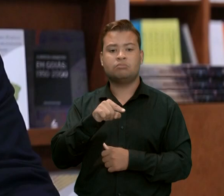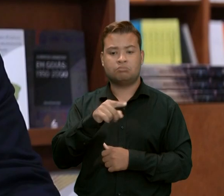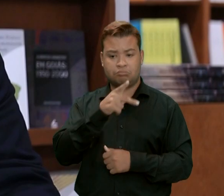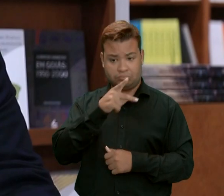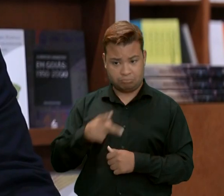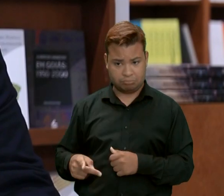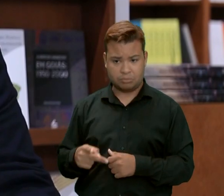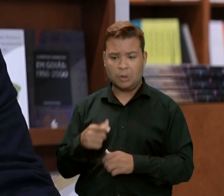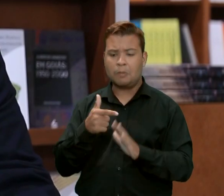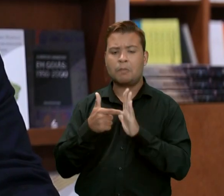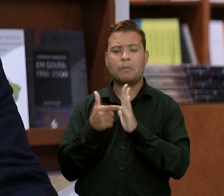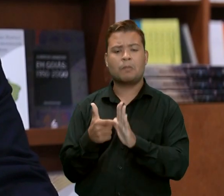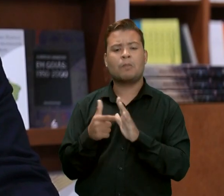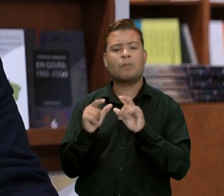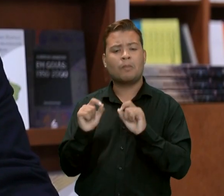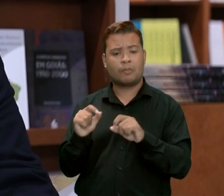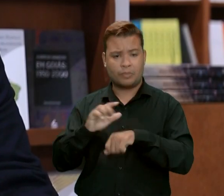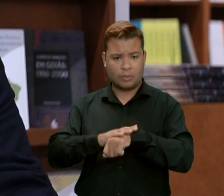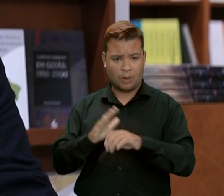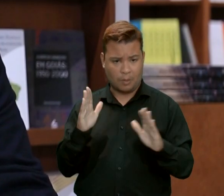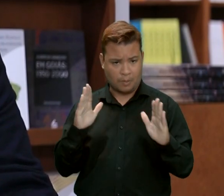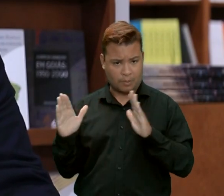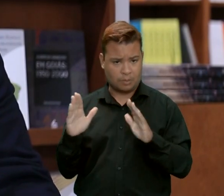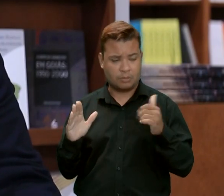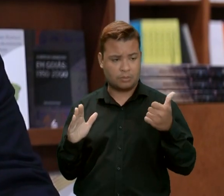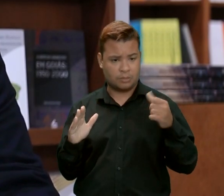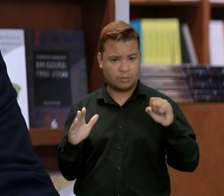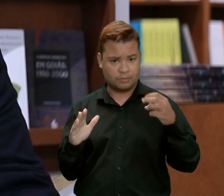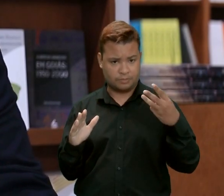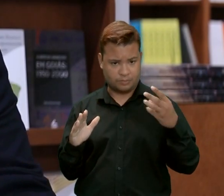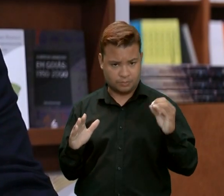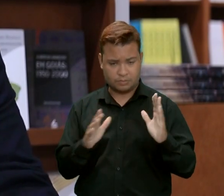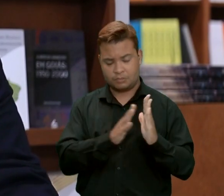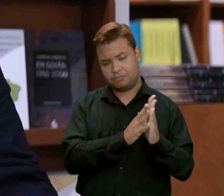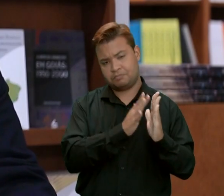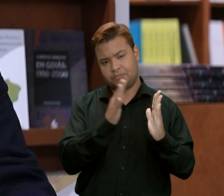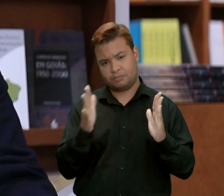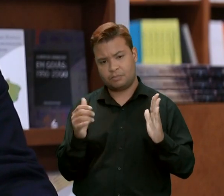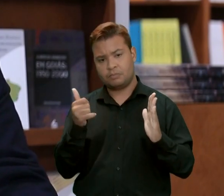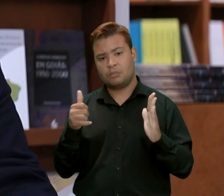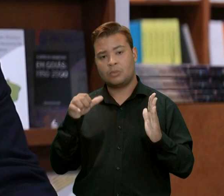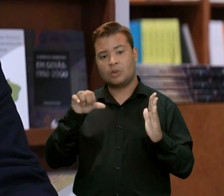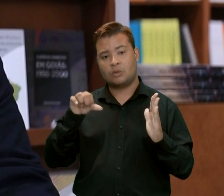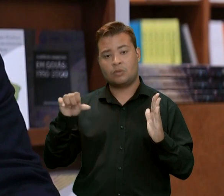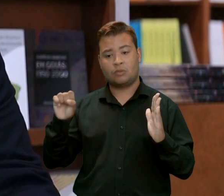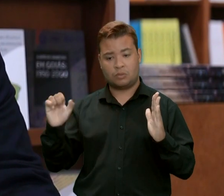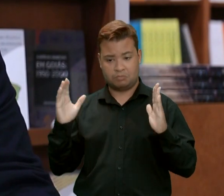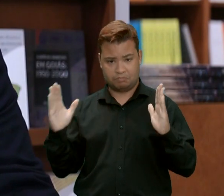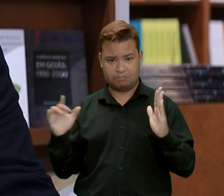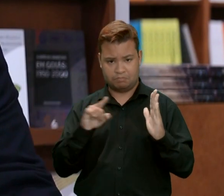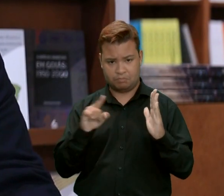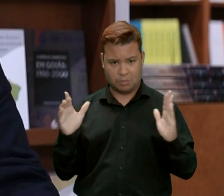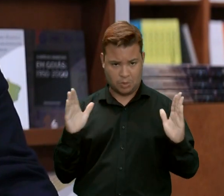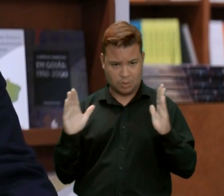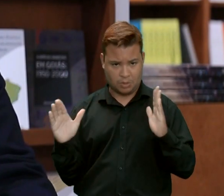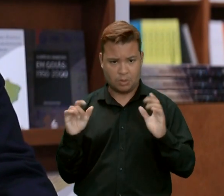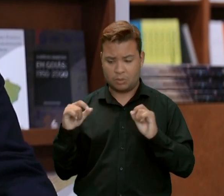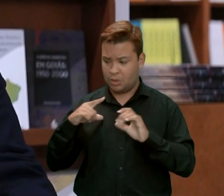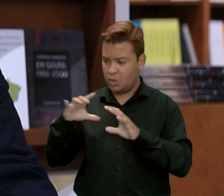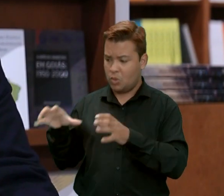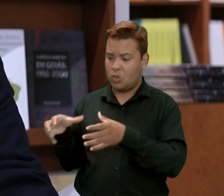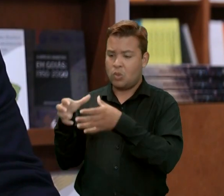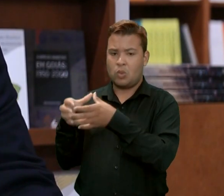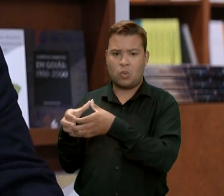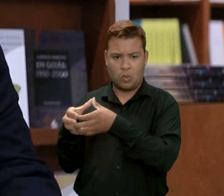traçar que aquele momento que vai de 1830 até mais ou menos 1998 era um período de uma elite